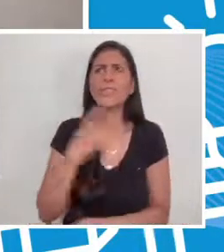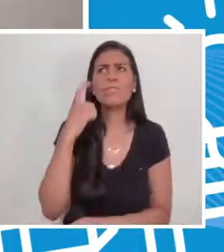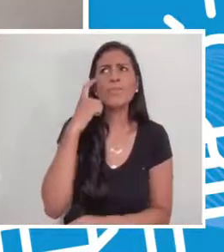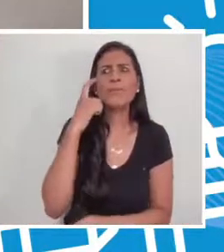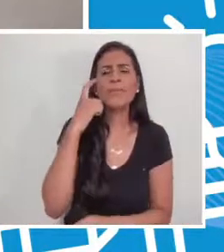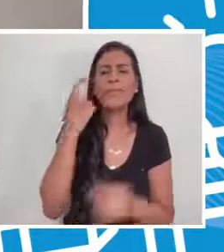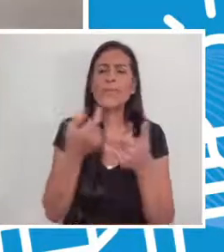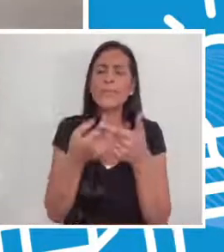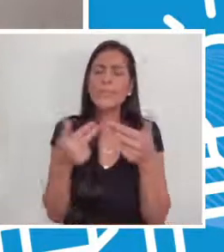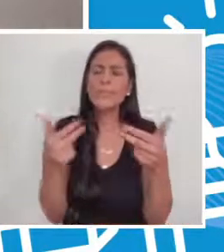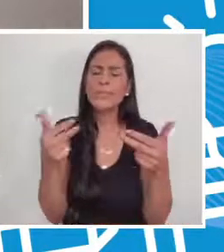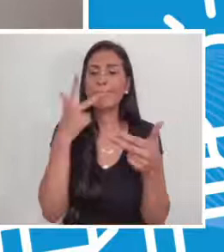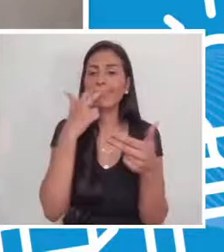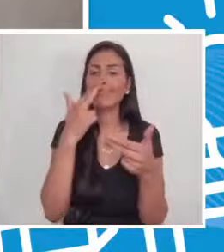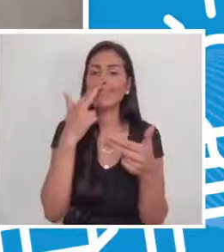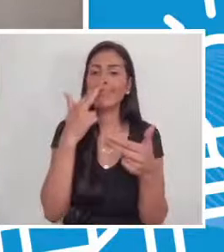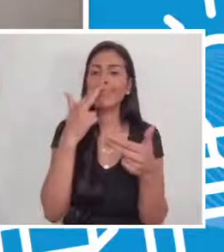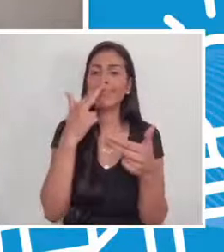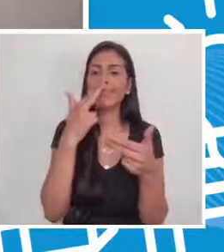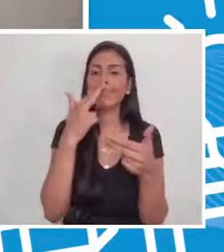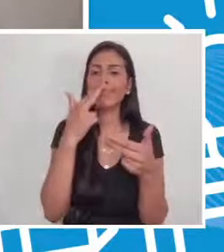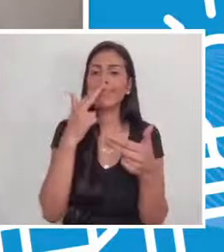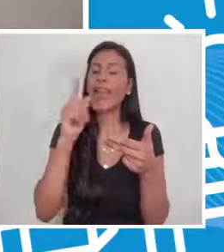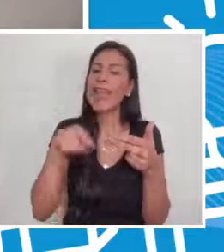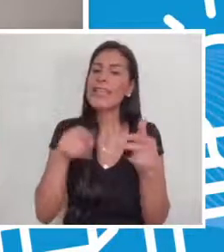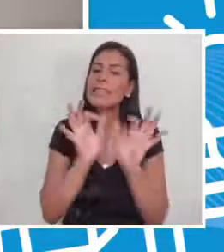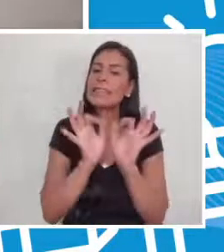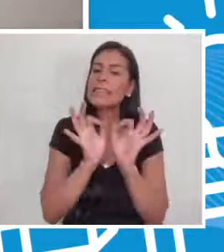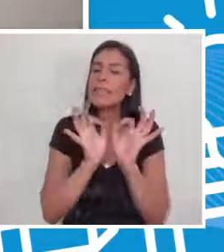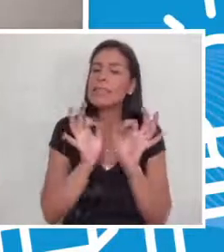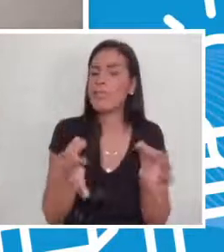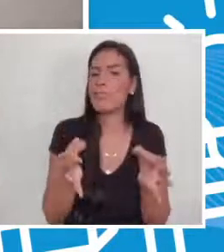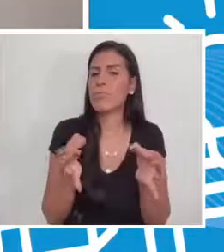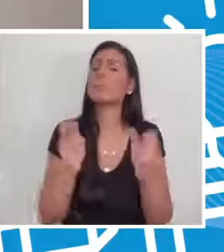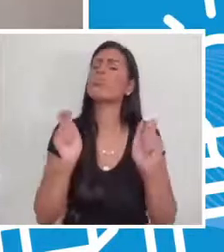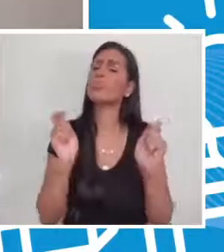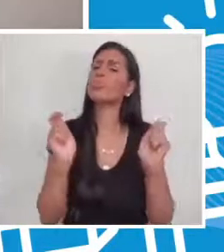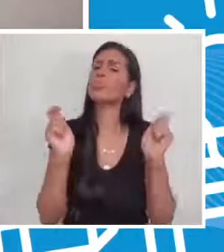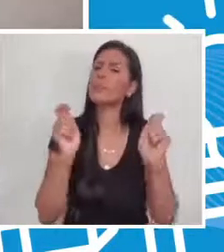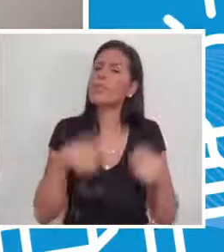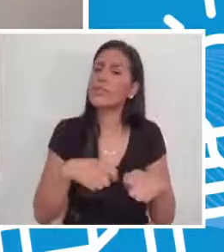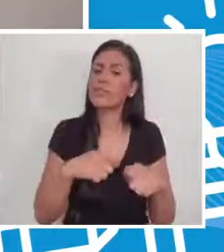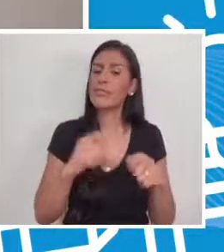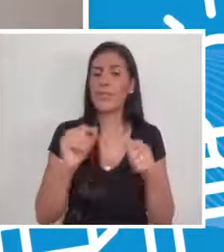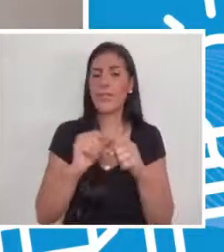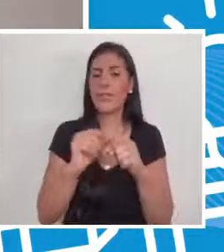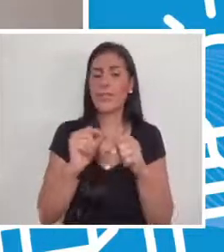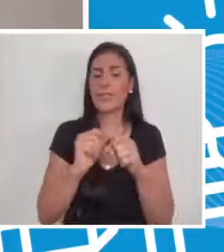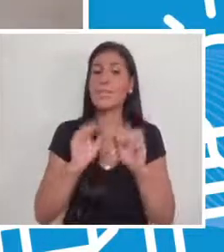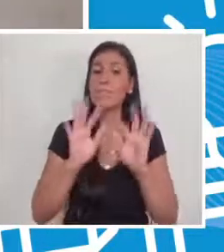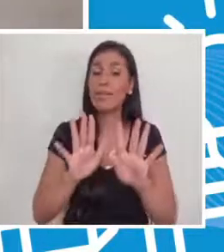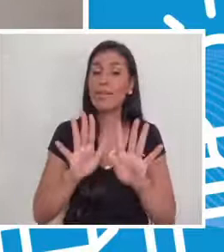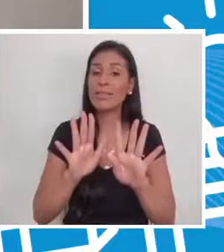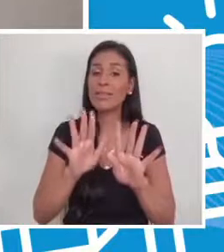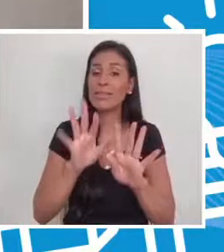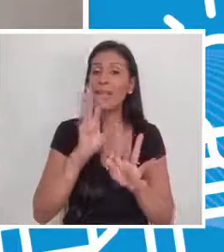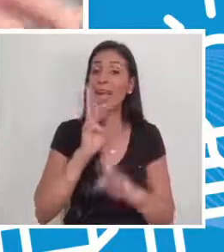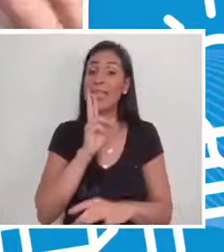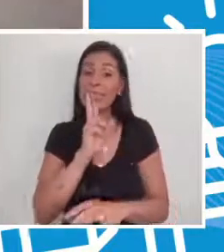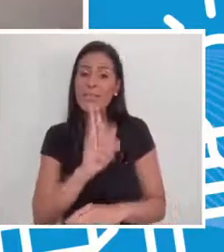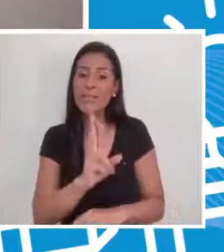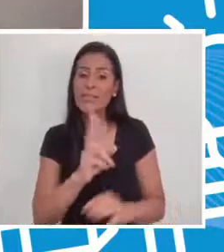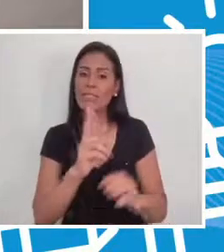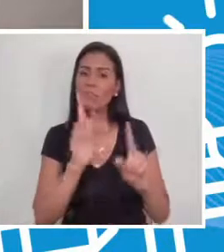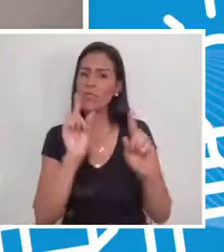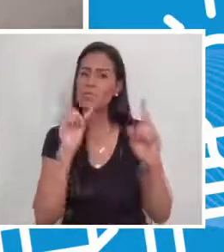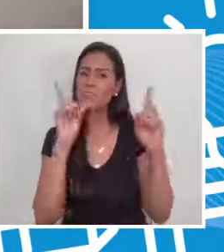E bastante complexas de serem respondidas. Questões simples como é que a